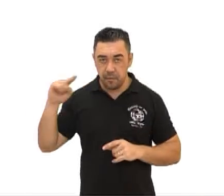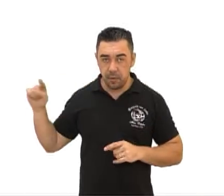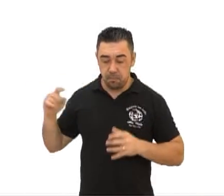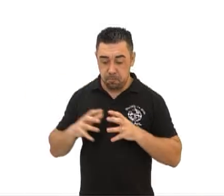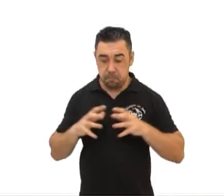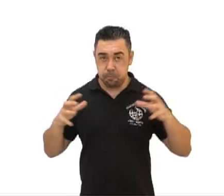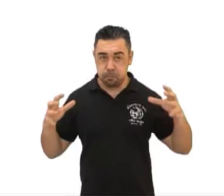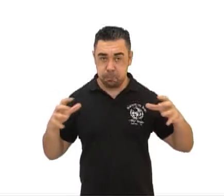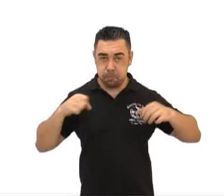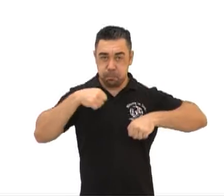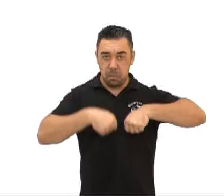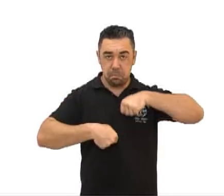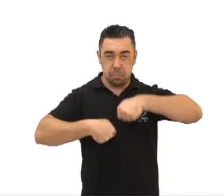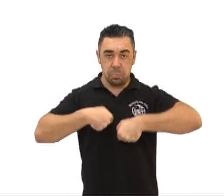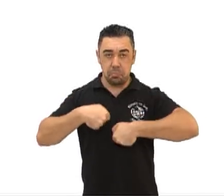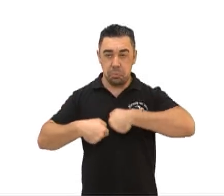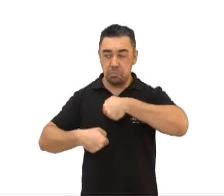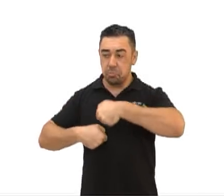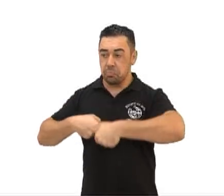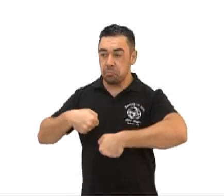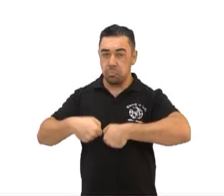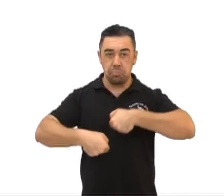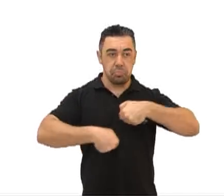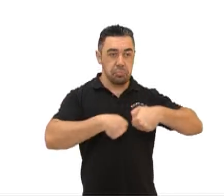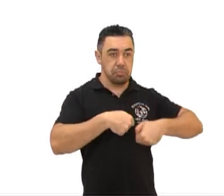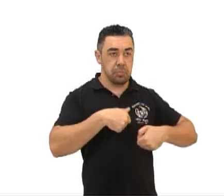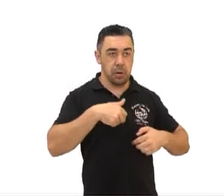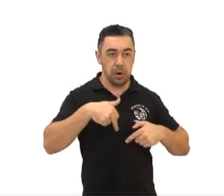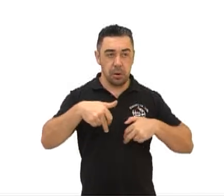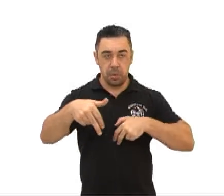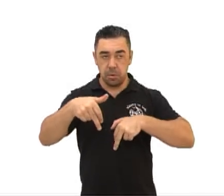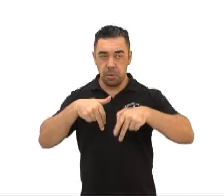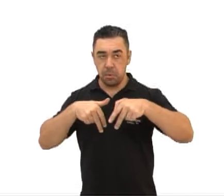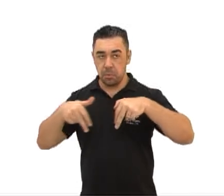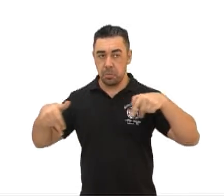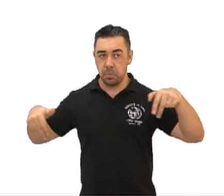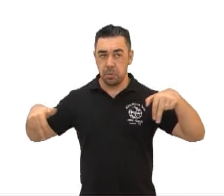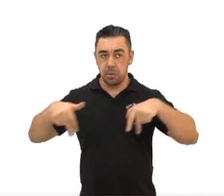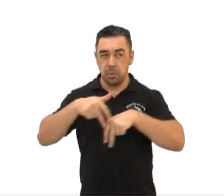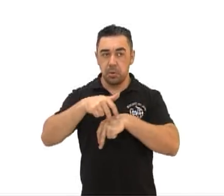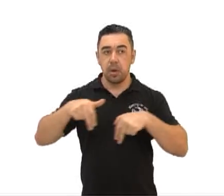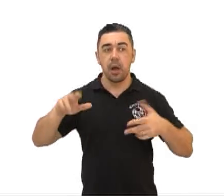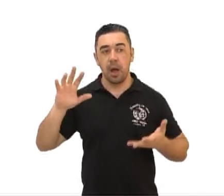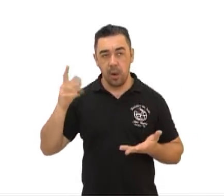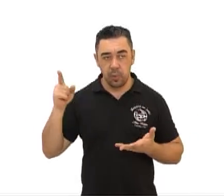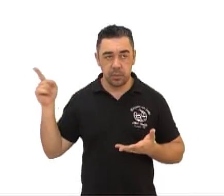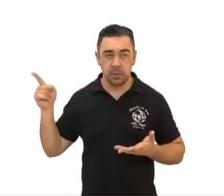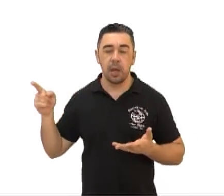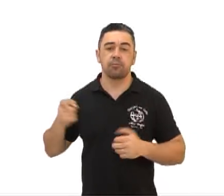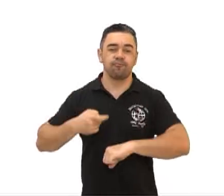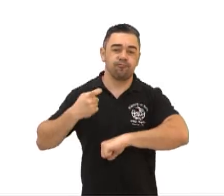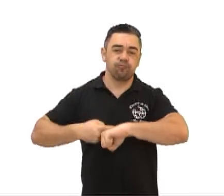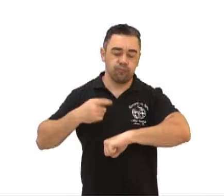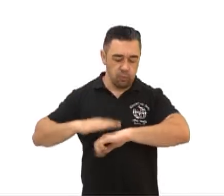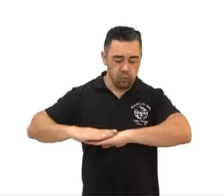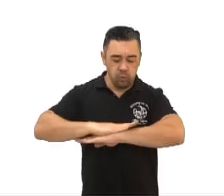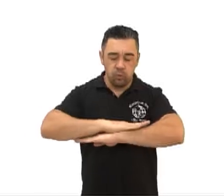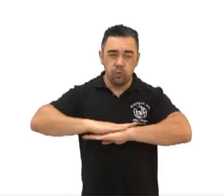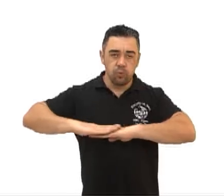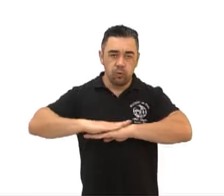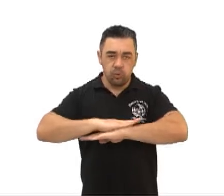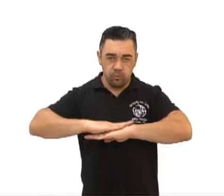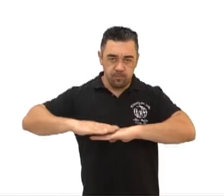parte do rebanho. E eles, né, o deslocamento que eles fazem gera a compactação do